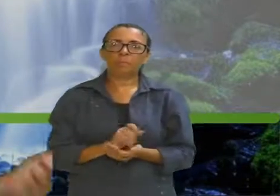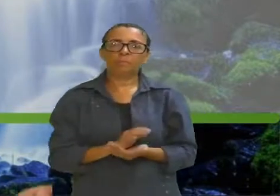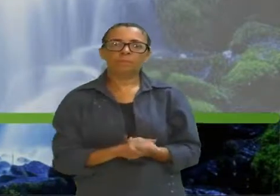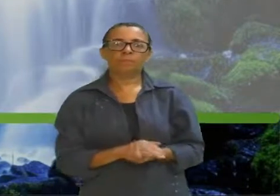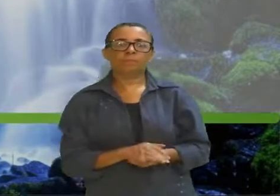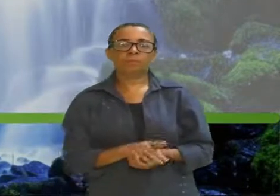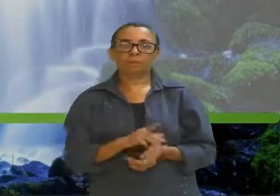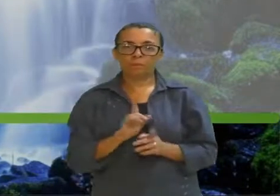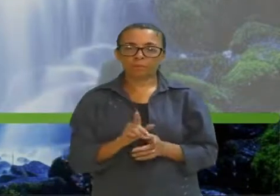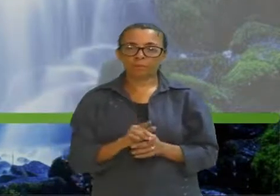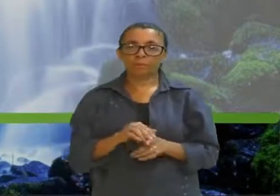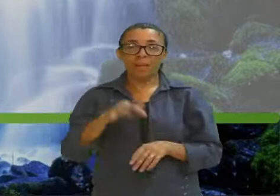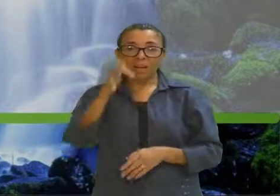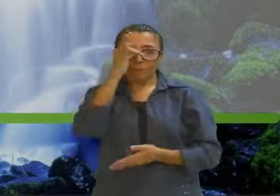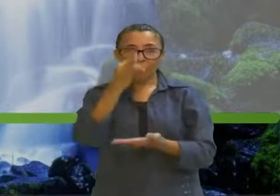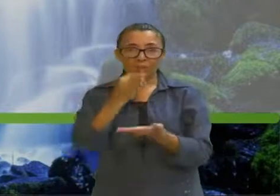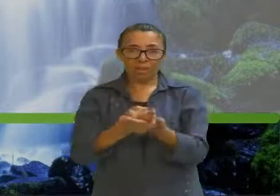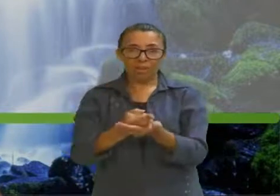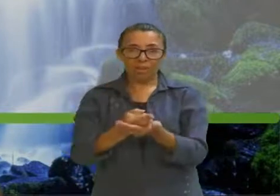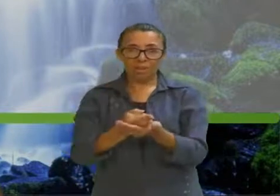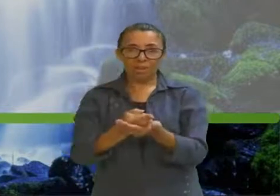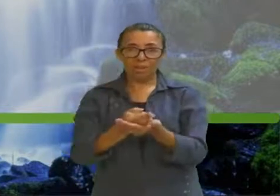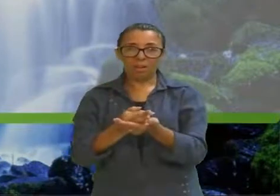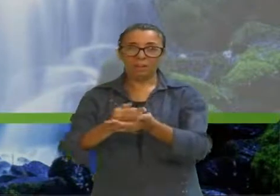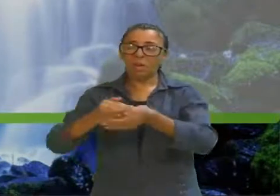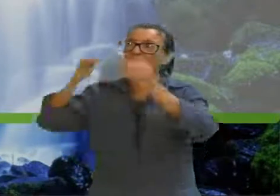é estéril.